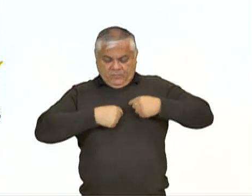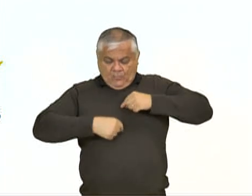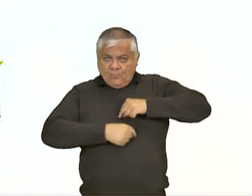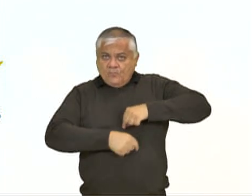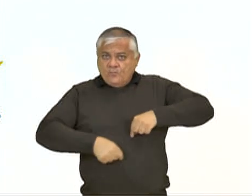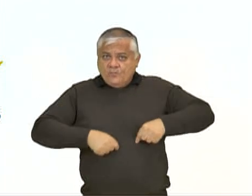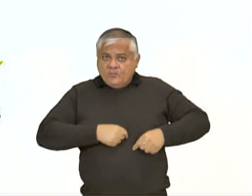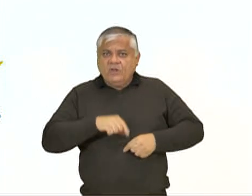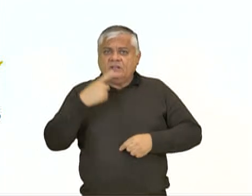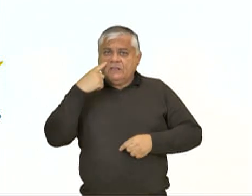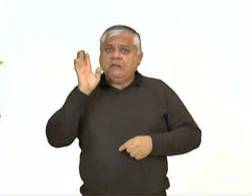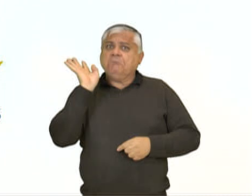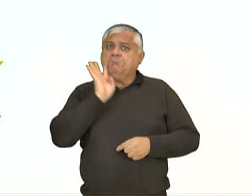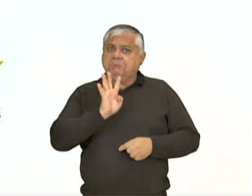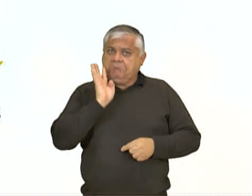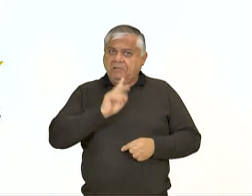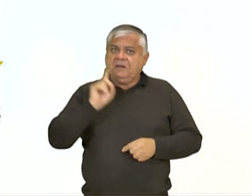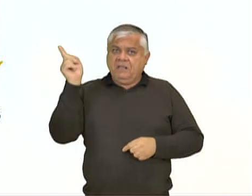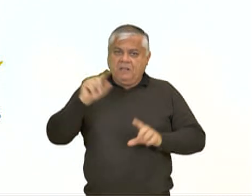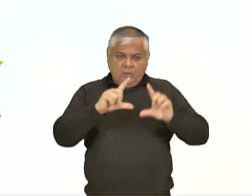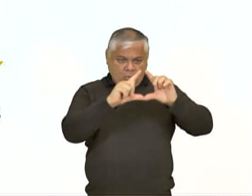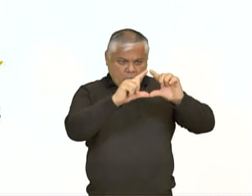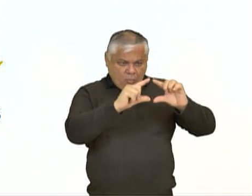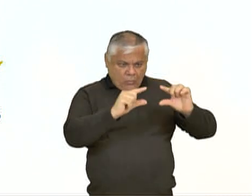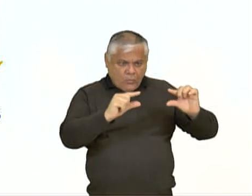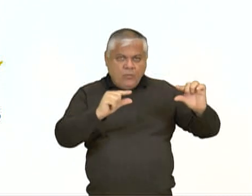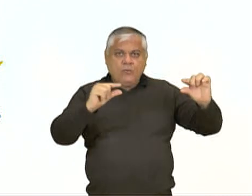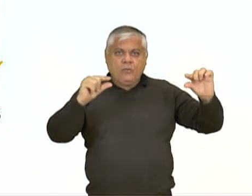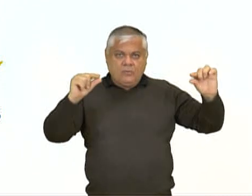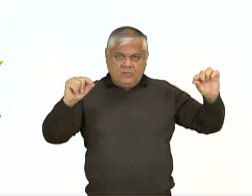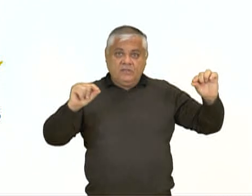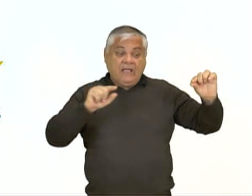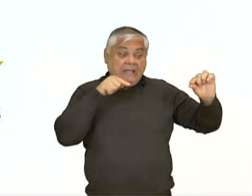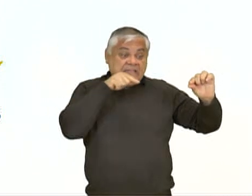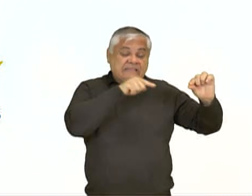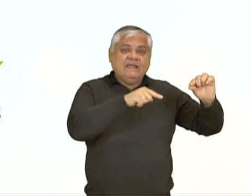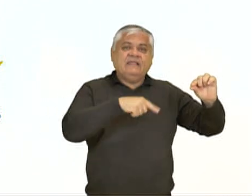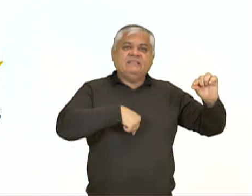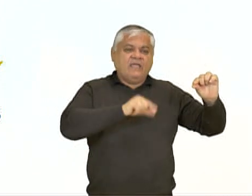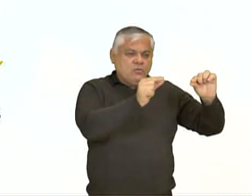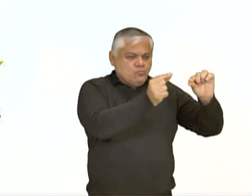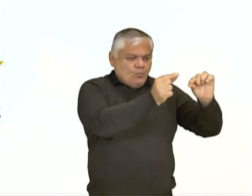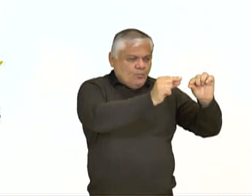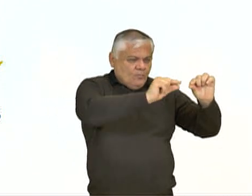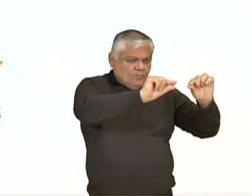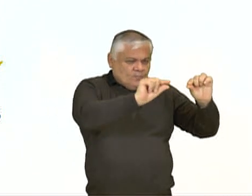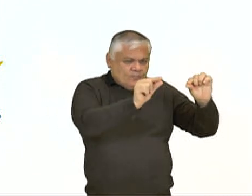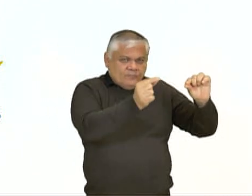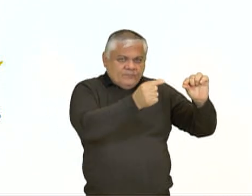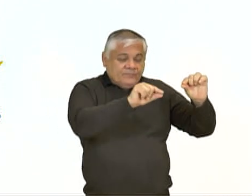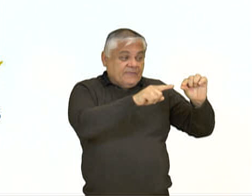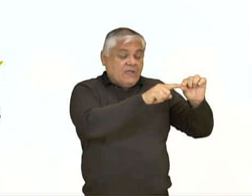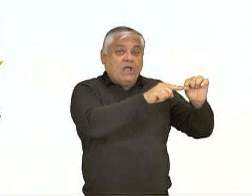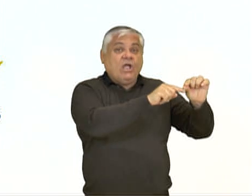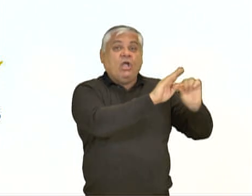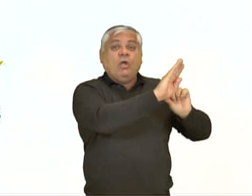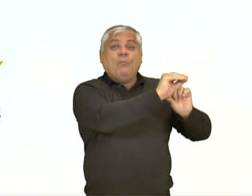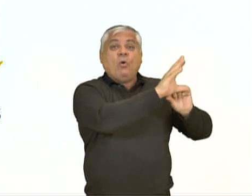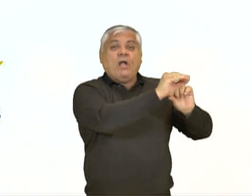Então, olha aqui que bacana essa estrutura aqui do nematódio, mostrando para nós, portanto, o